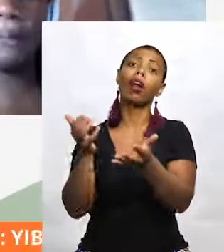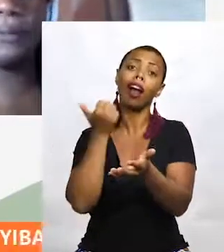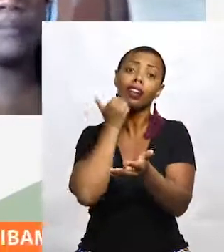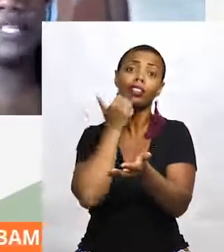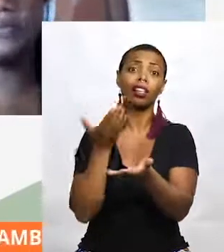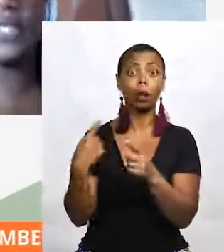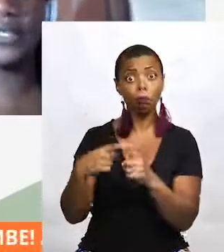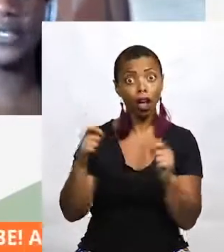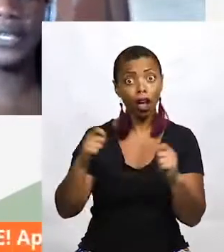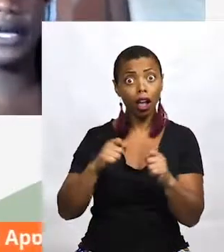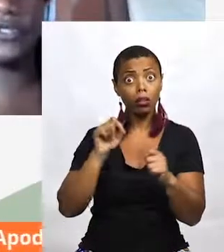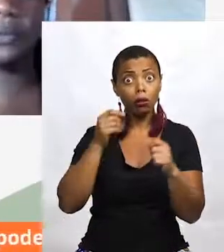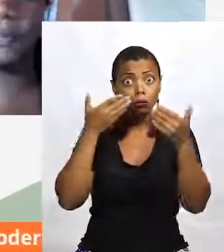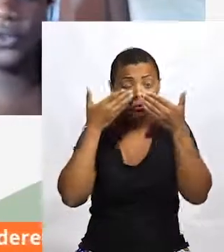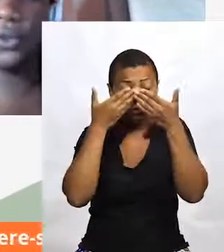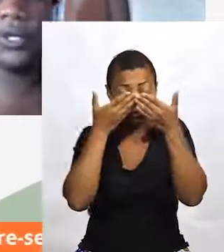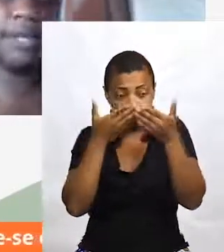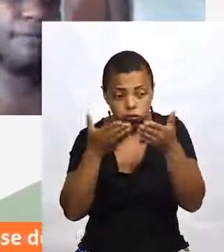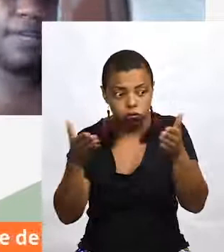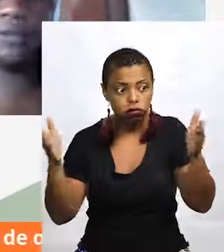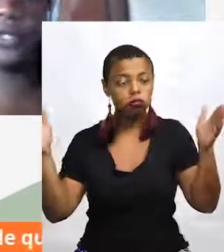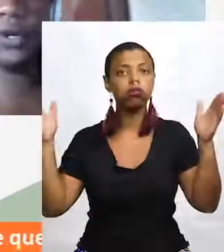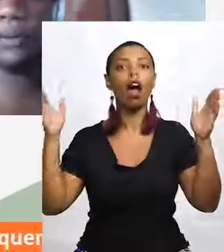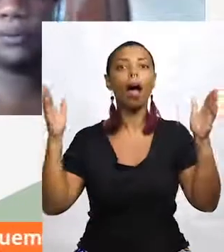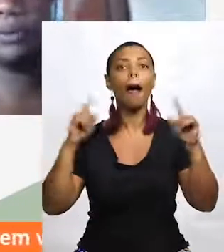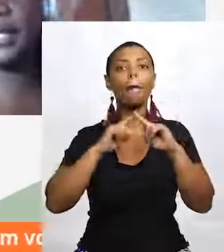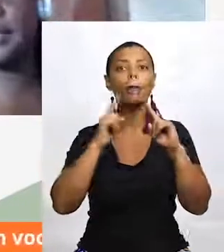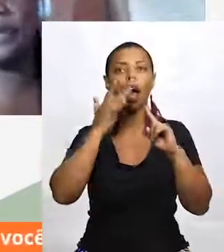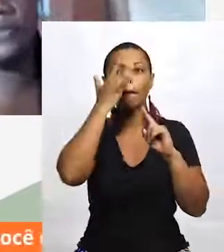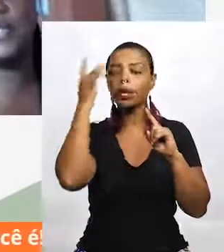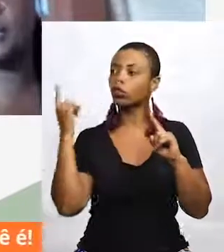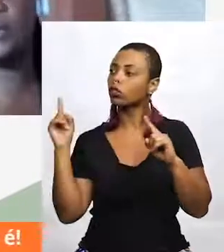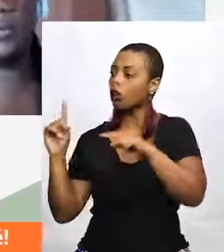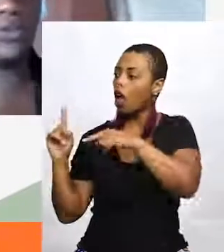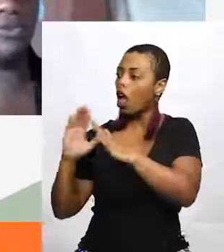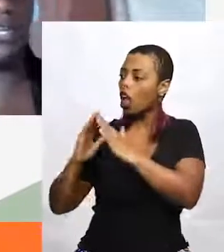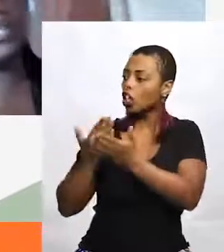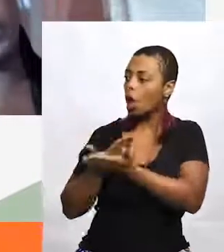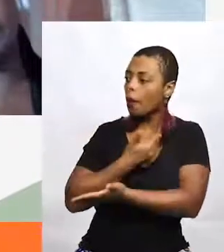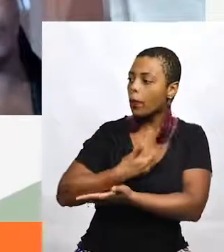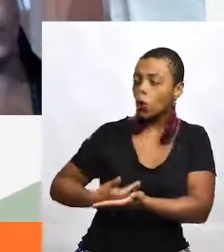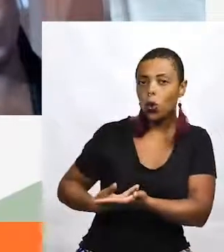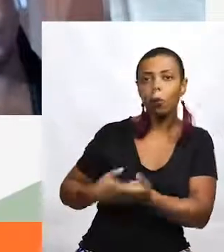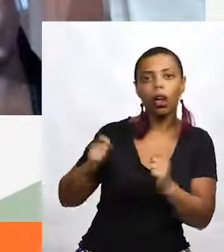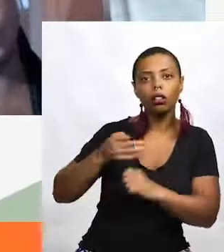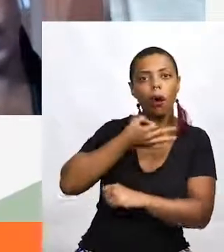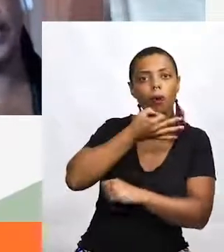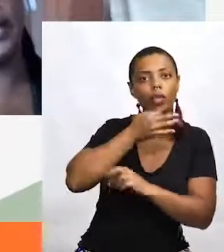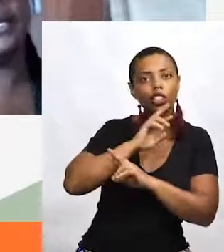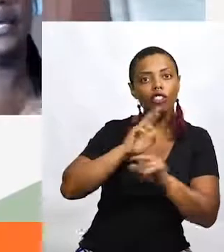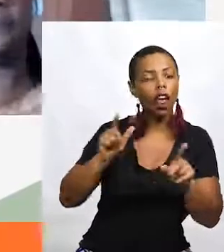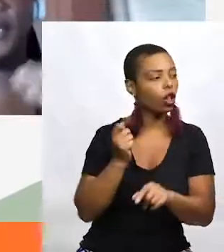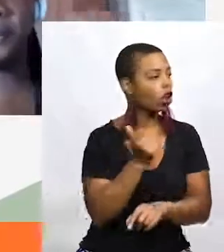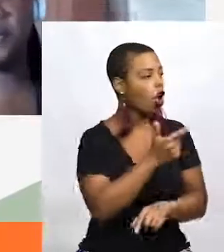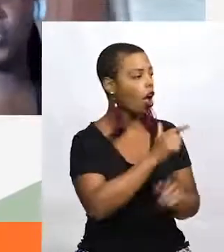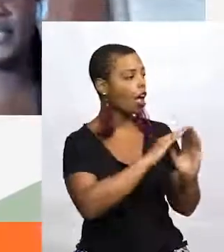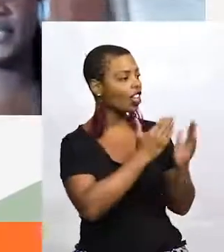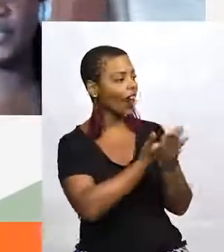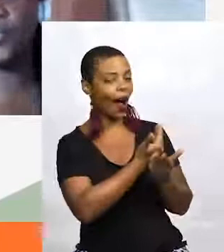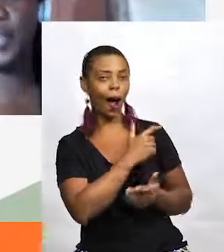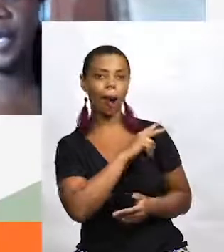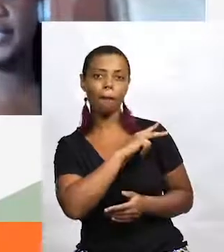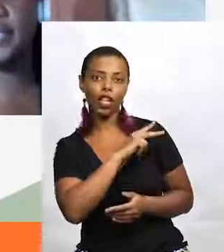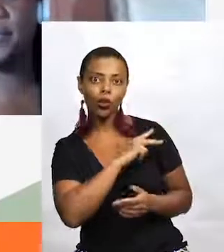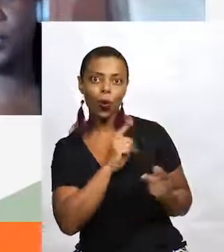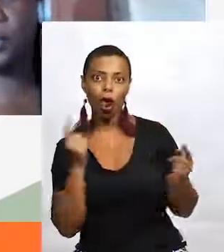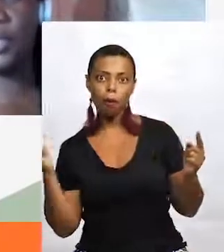ao olhar para um mesmo set de dados, uma pessoa que veio da escola pública, talvez tenha uma conclusão diferente da que veio da escola particular, e principalmente nas